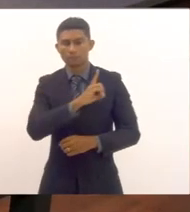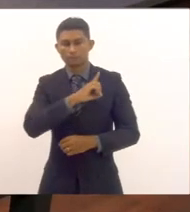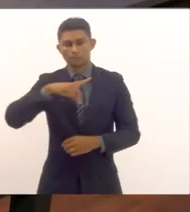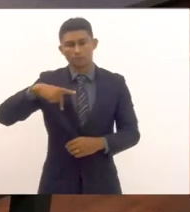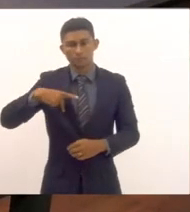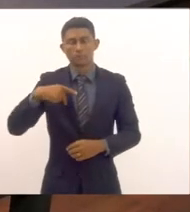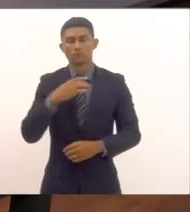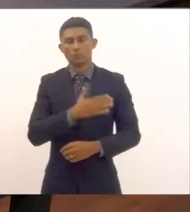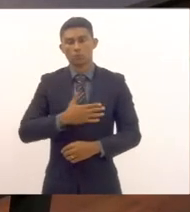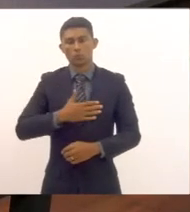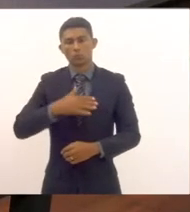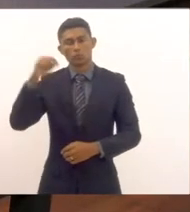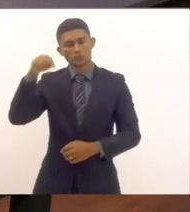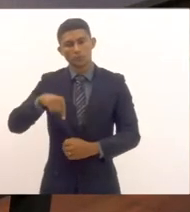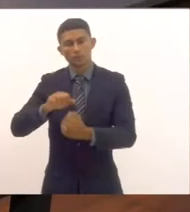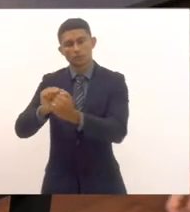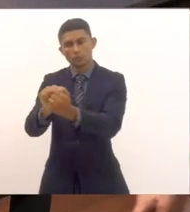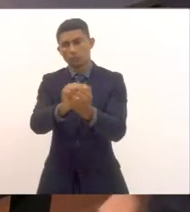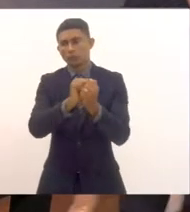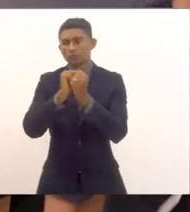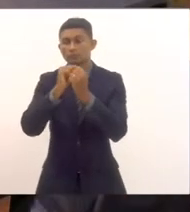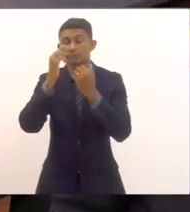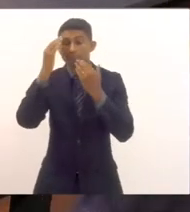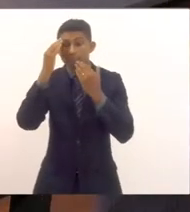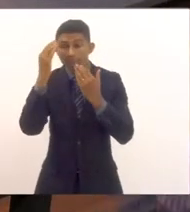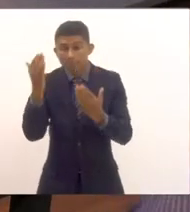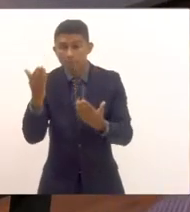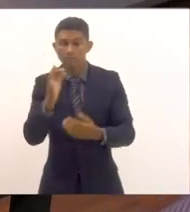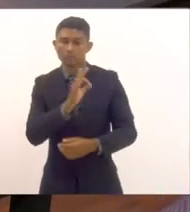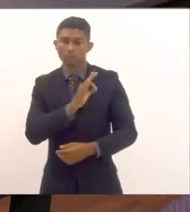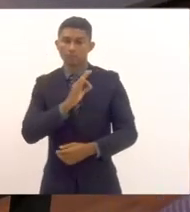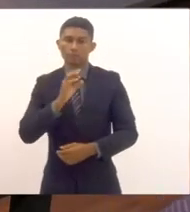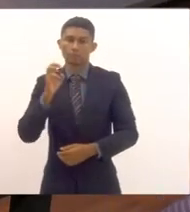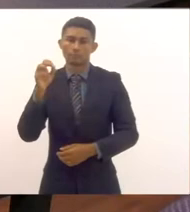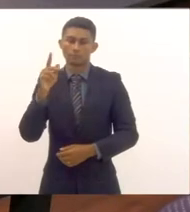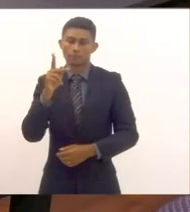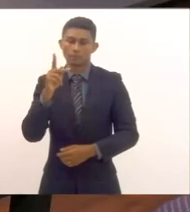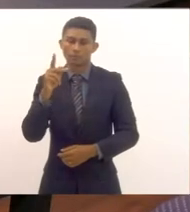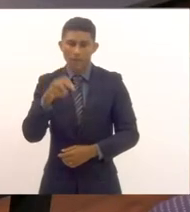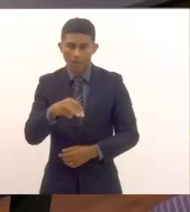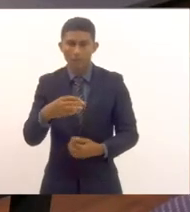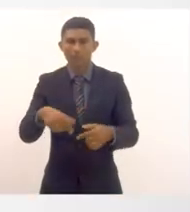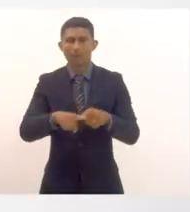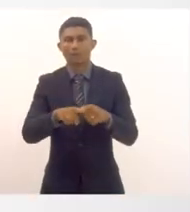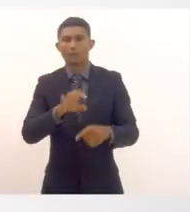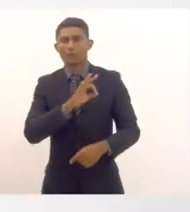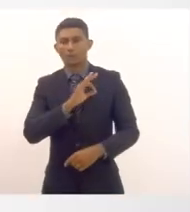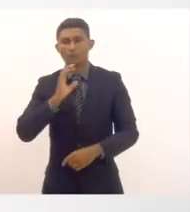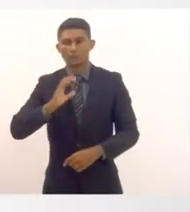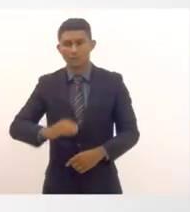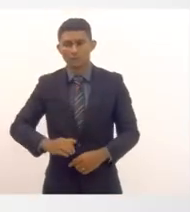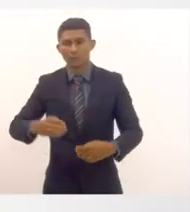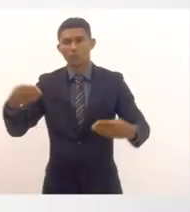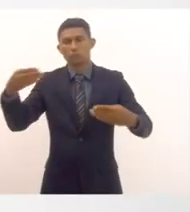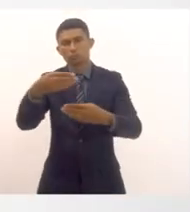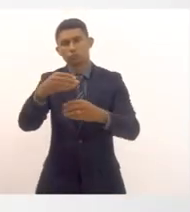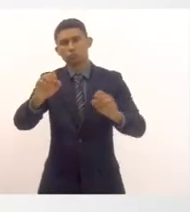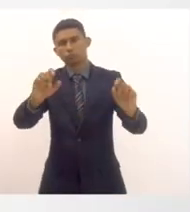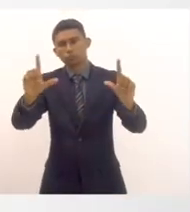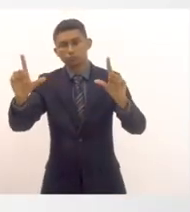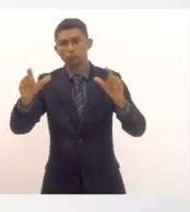aqui nessa seria em agradecer a apresentação da Polícia Militar da Polícia Civil é todas as as